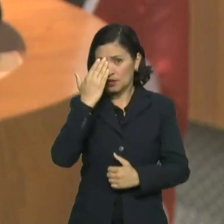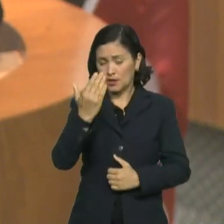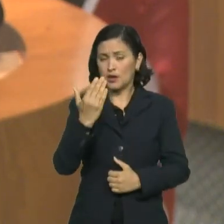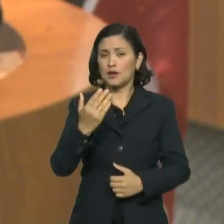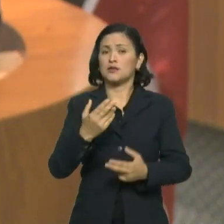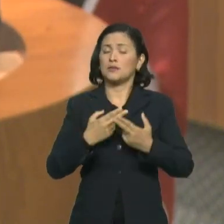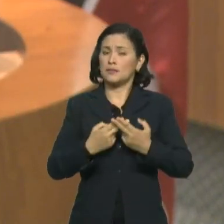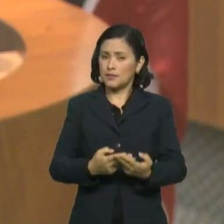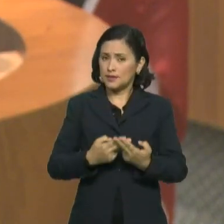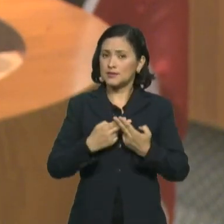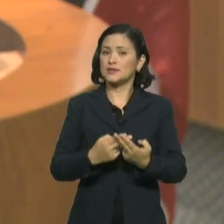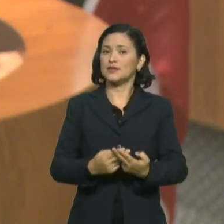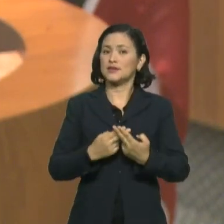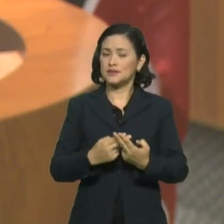do presidente, tenho dito.